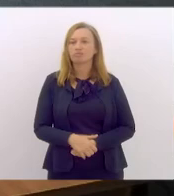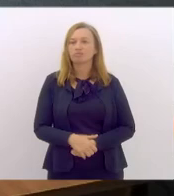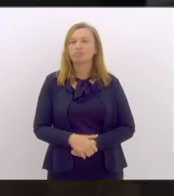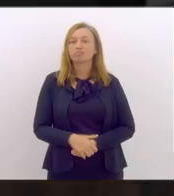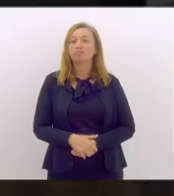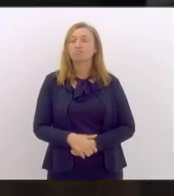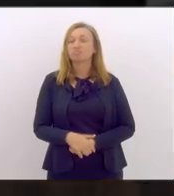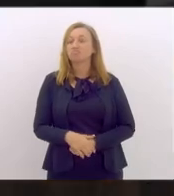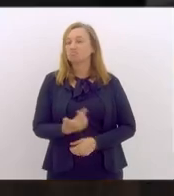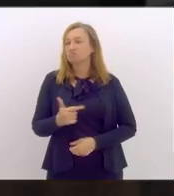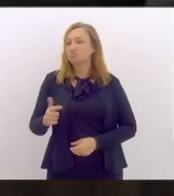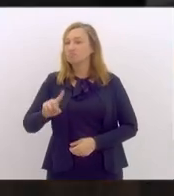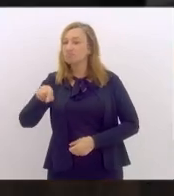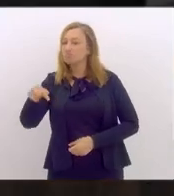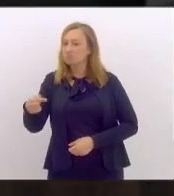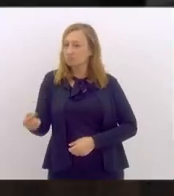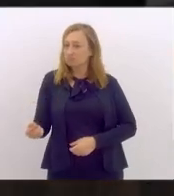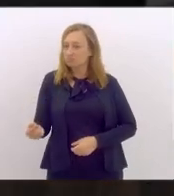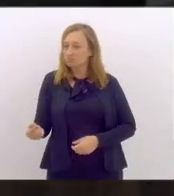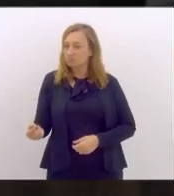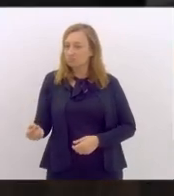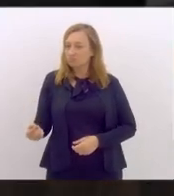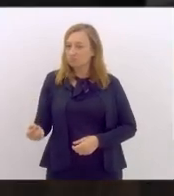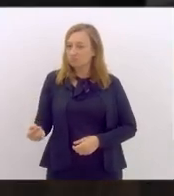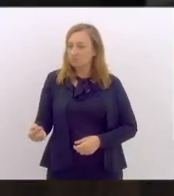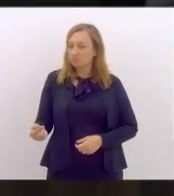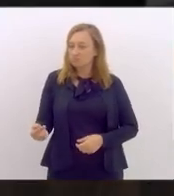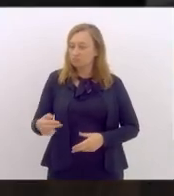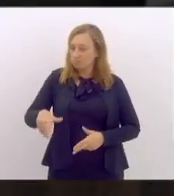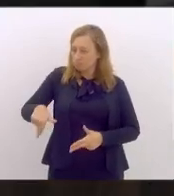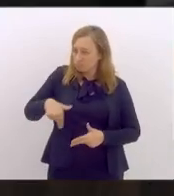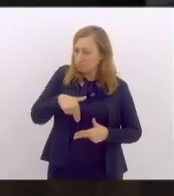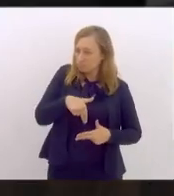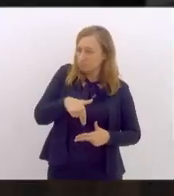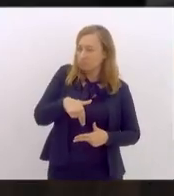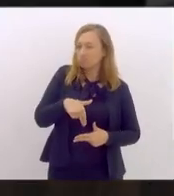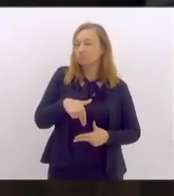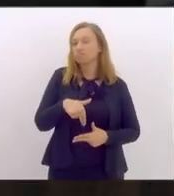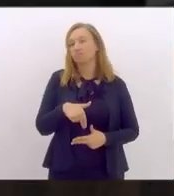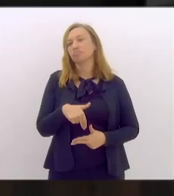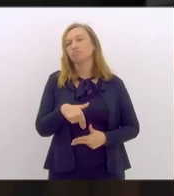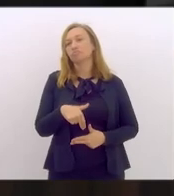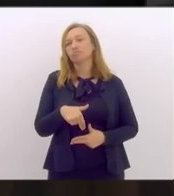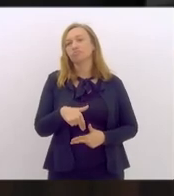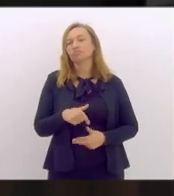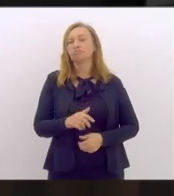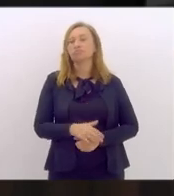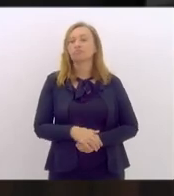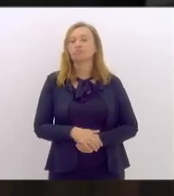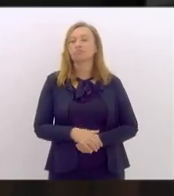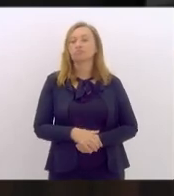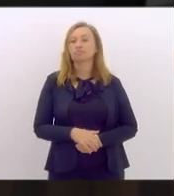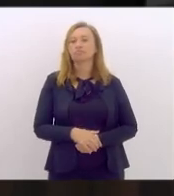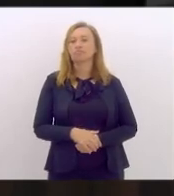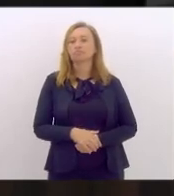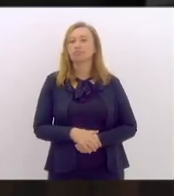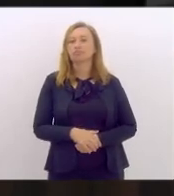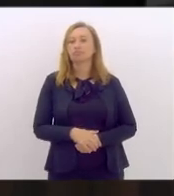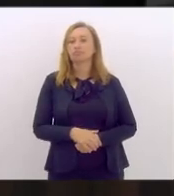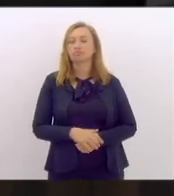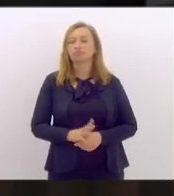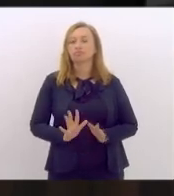e não havendo mais oradores e oradoras inscritos está